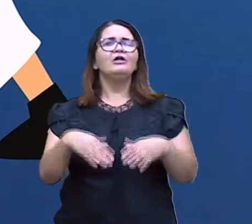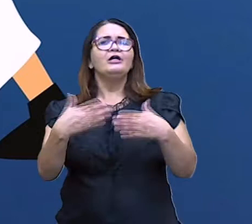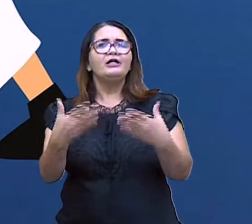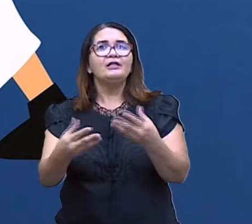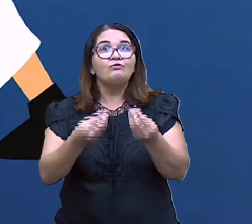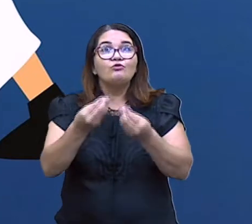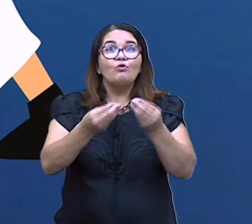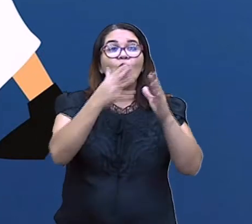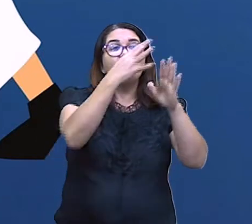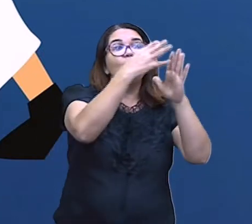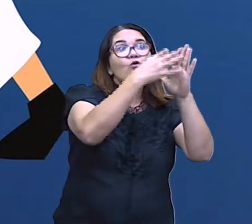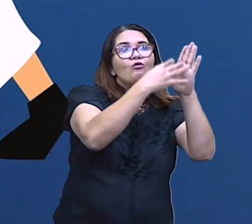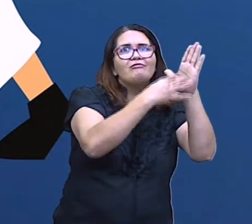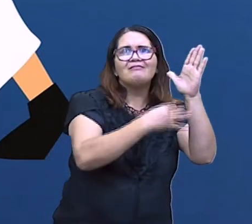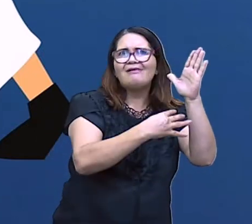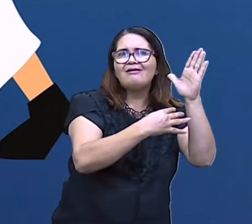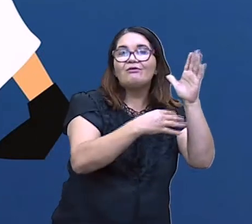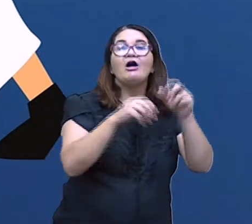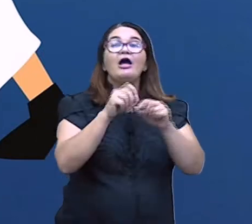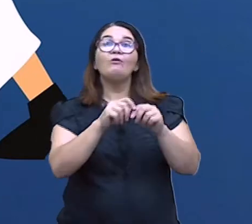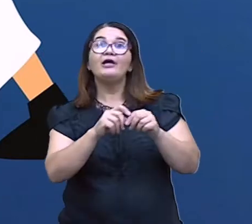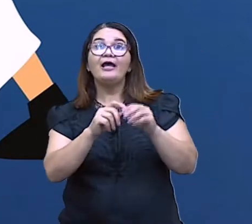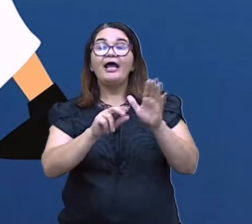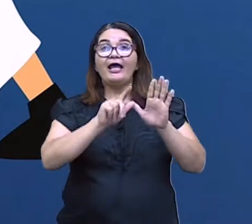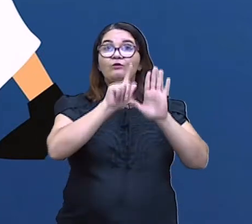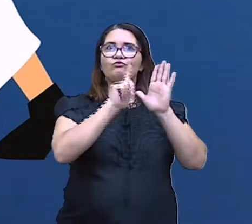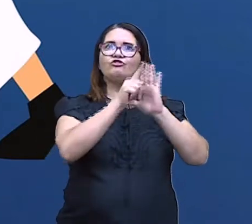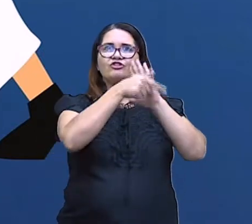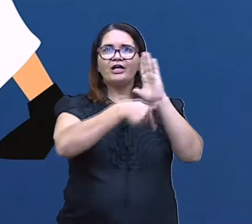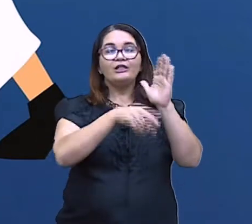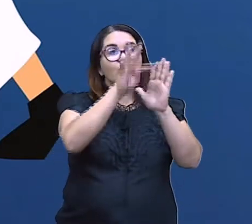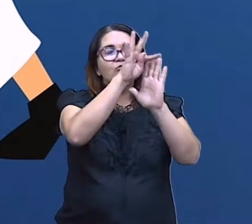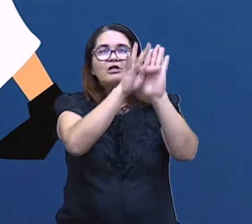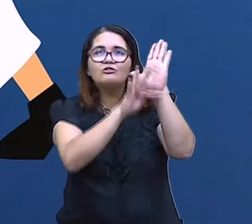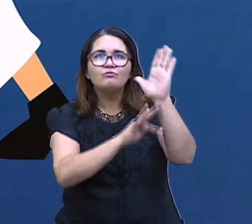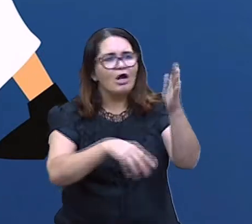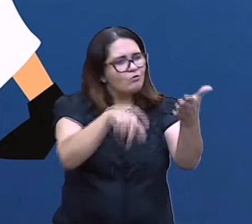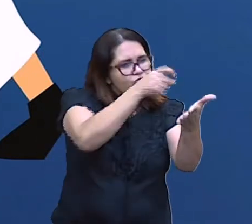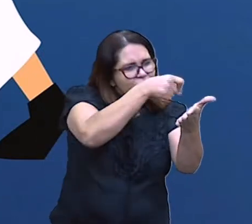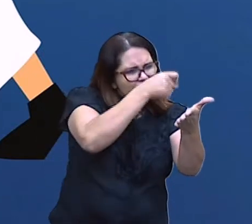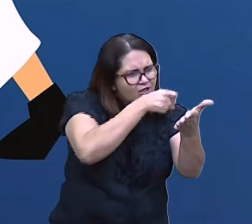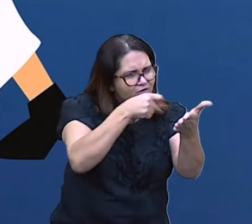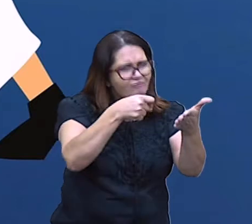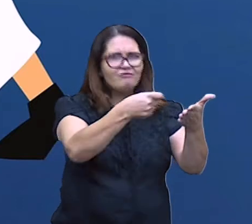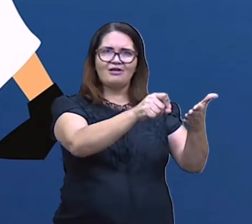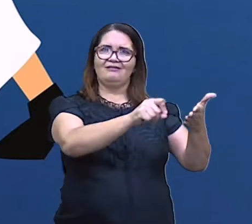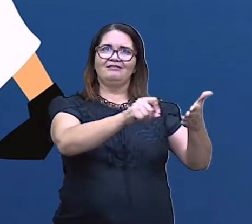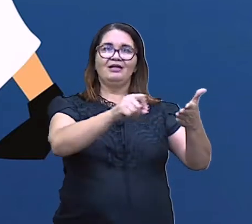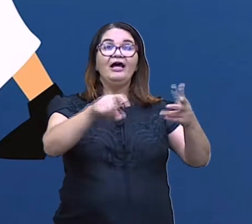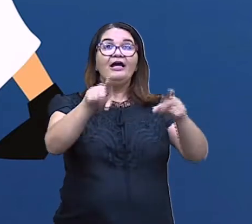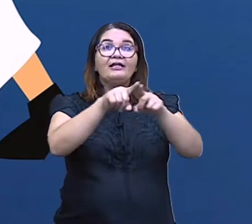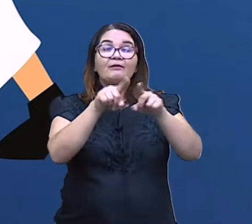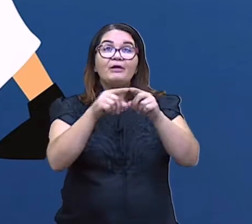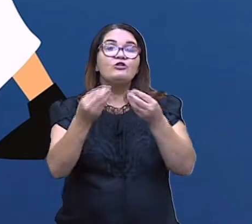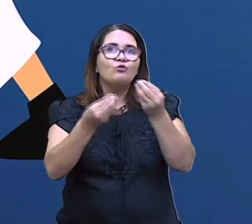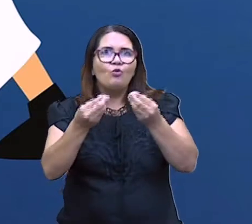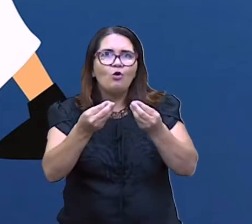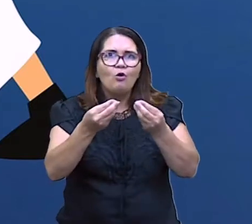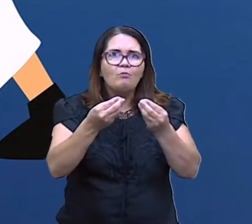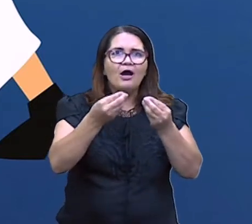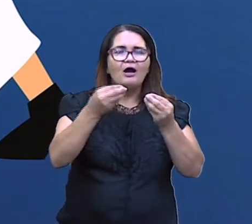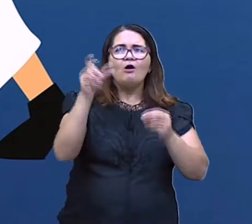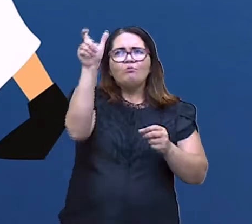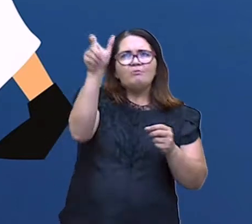expressão escrita de produção textual em que aquela pessoa ela é convocada pelas suas ideias como se fosse